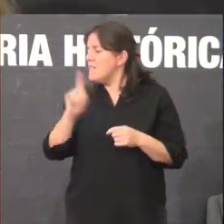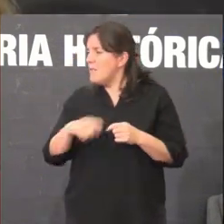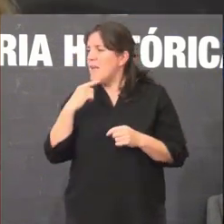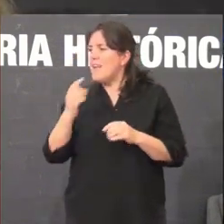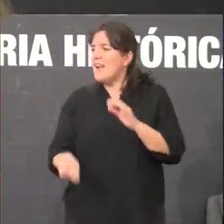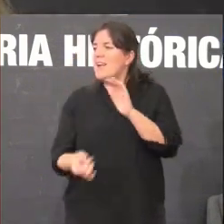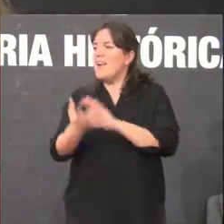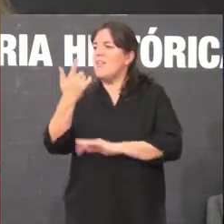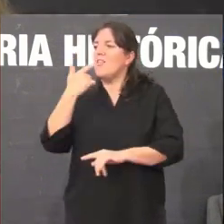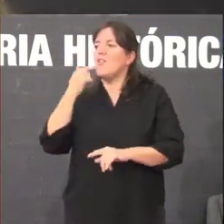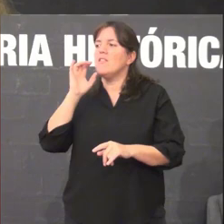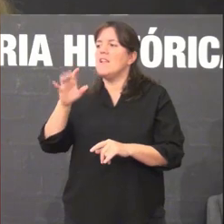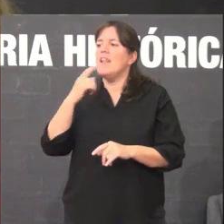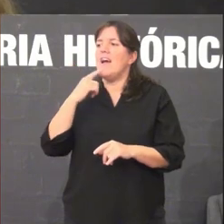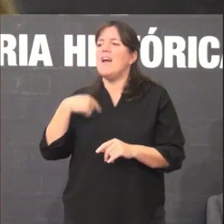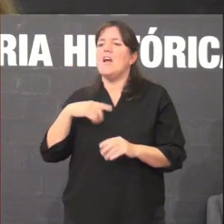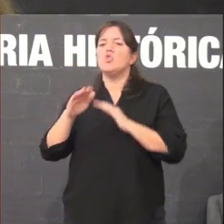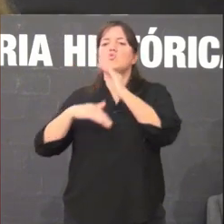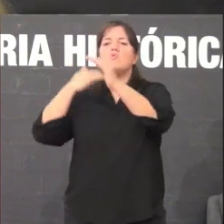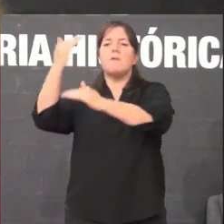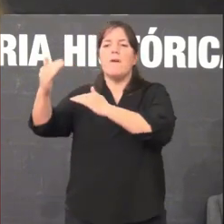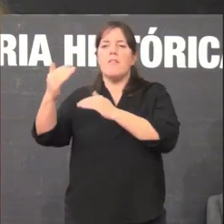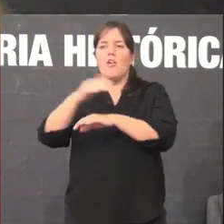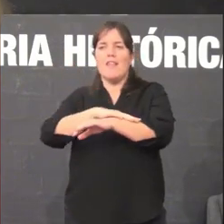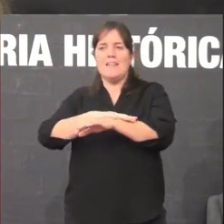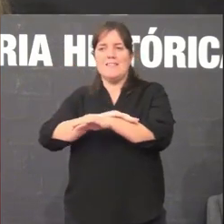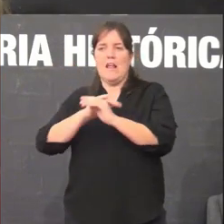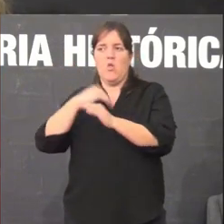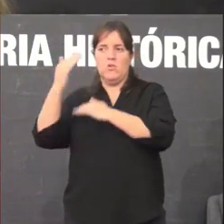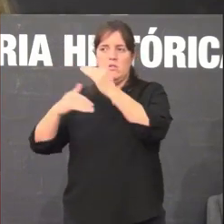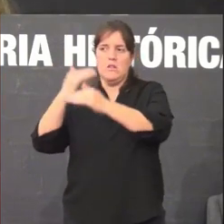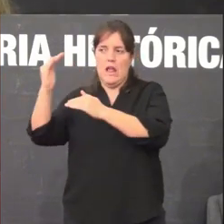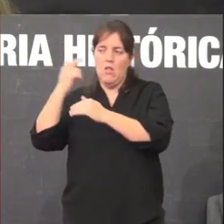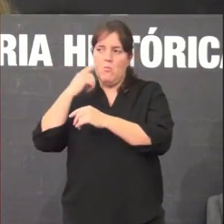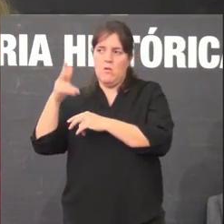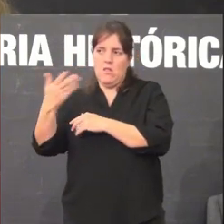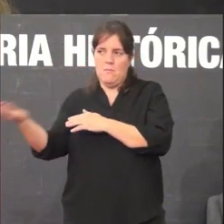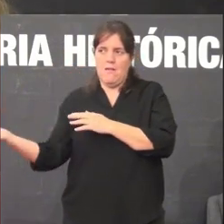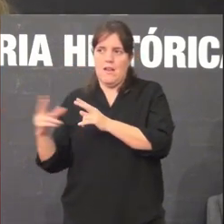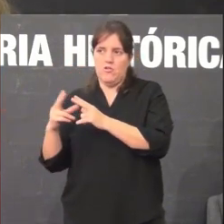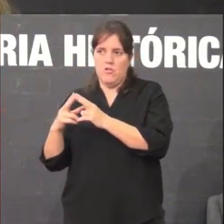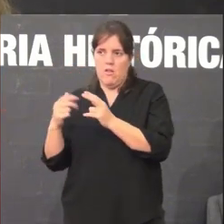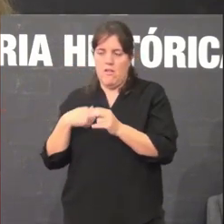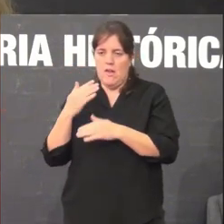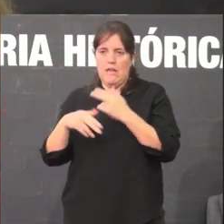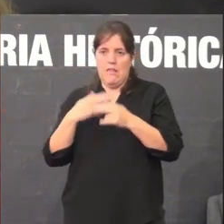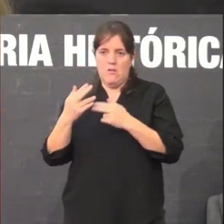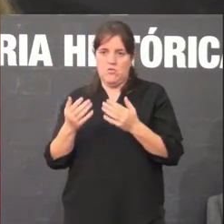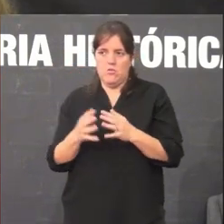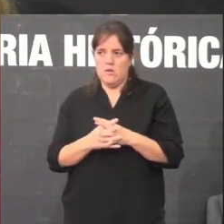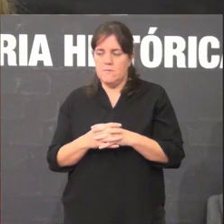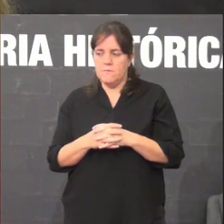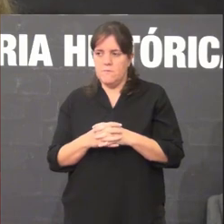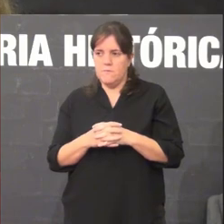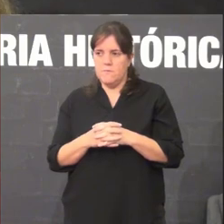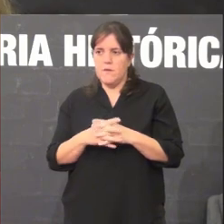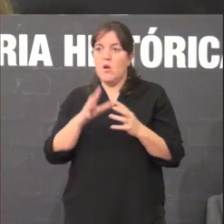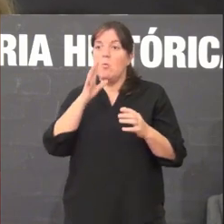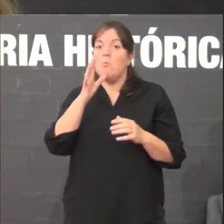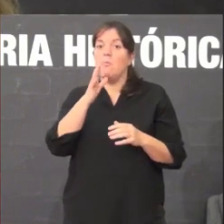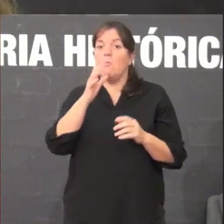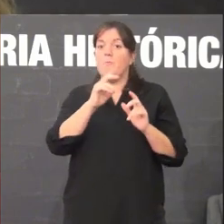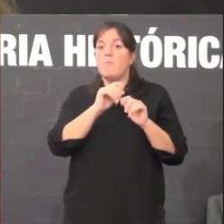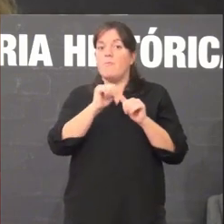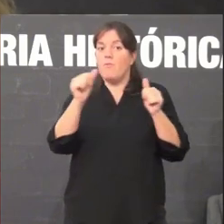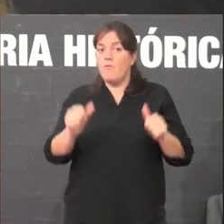nacional, na supremacia do Estado de Direito que se estava a construir. Desta forma,